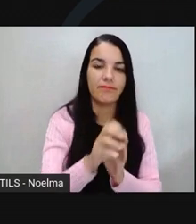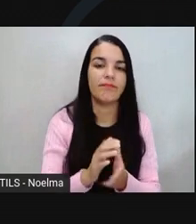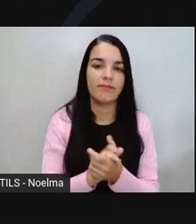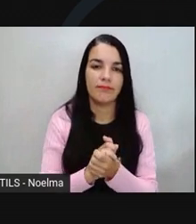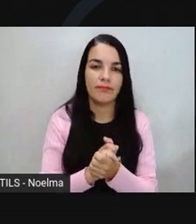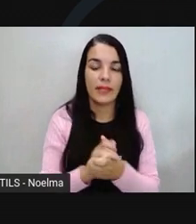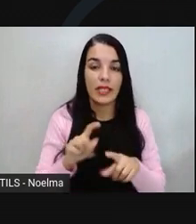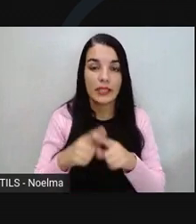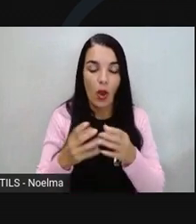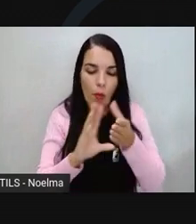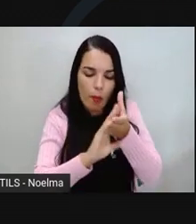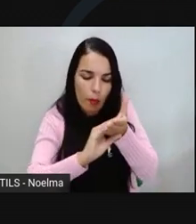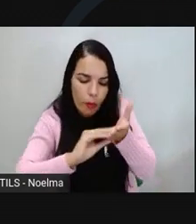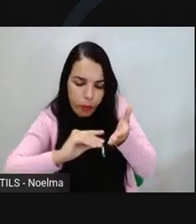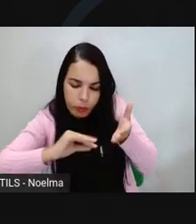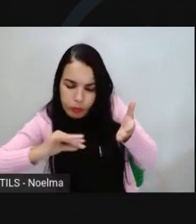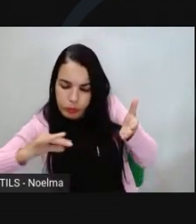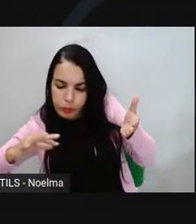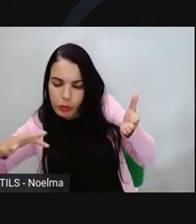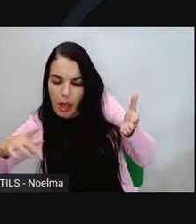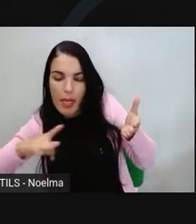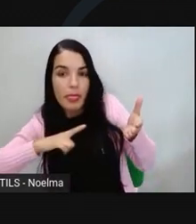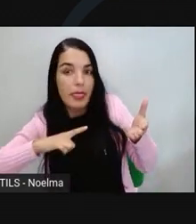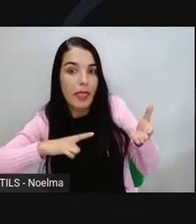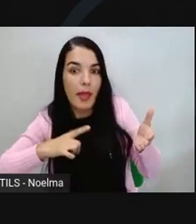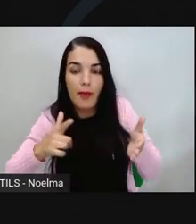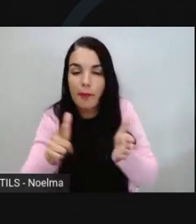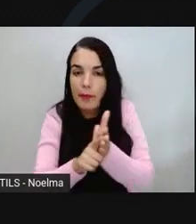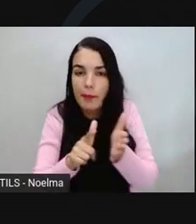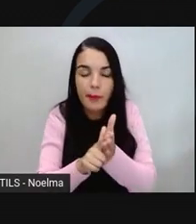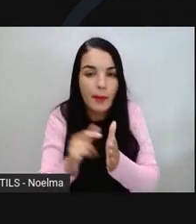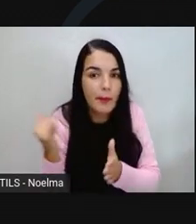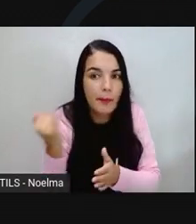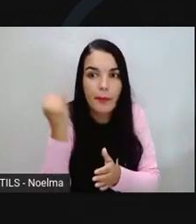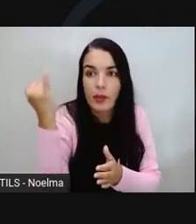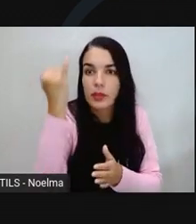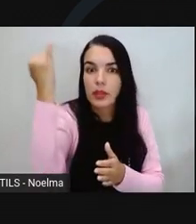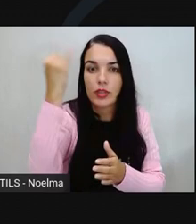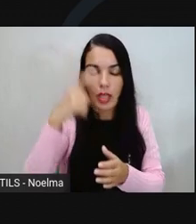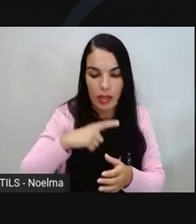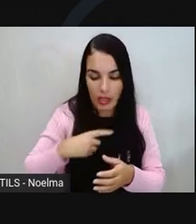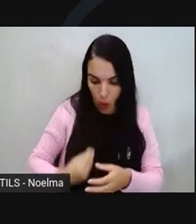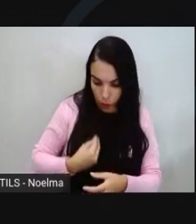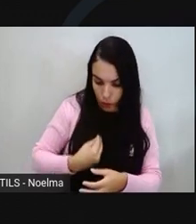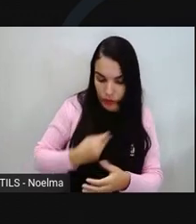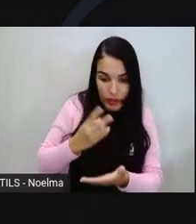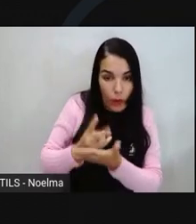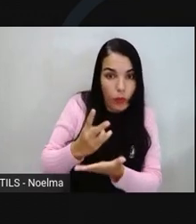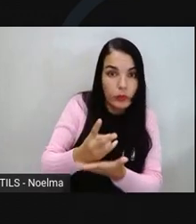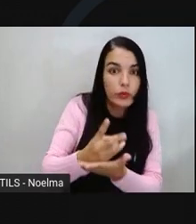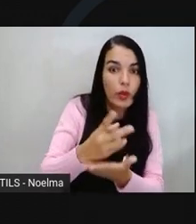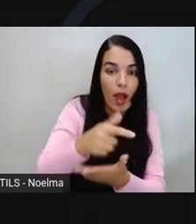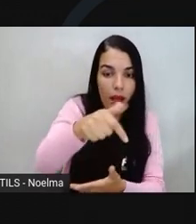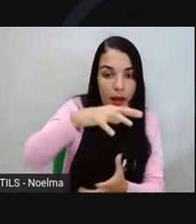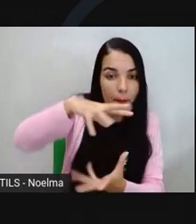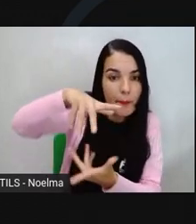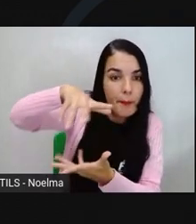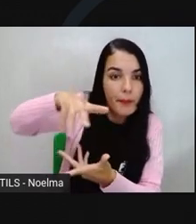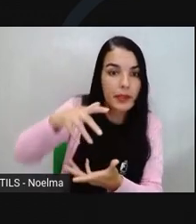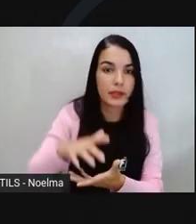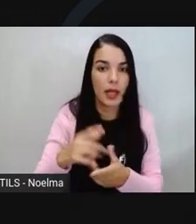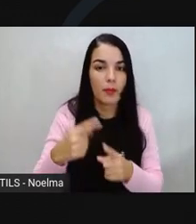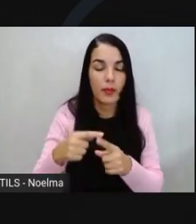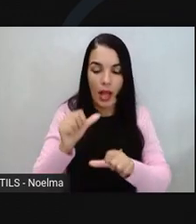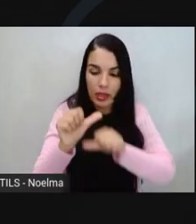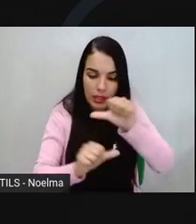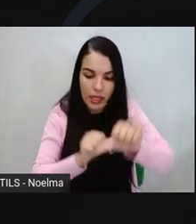Os decompositores desempenham um papel fundamental para a manutenção da vida em nosso planeta, porque transformam as